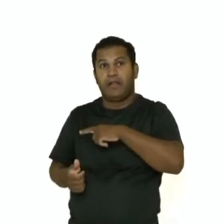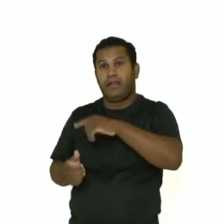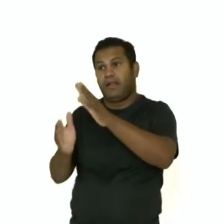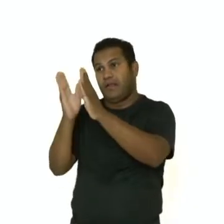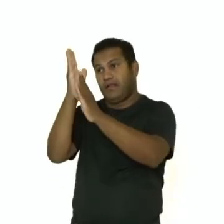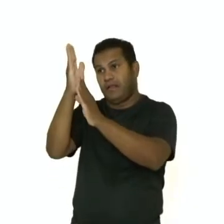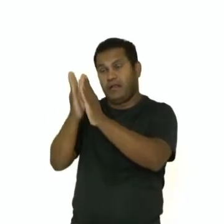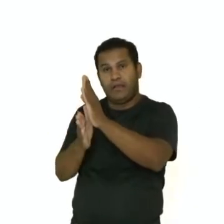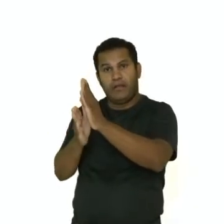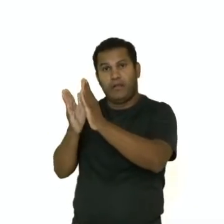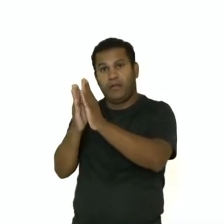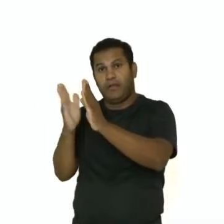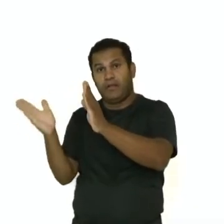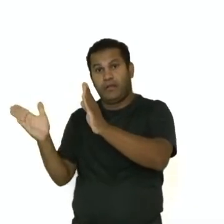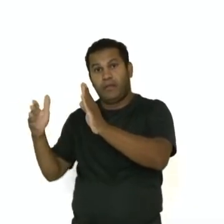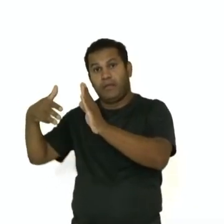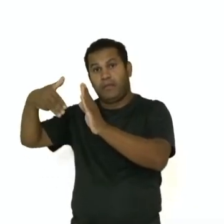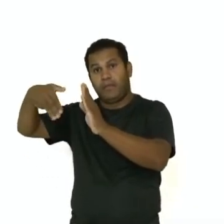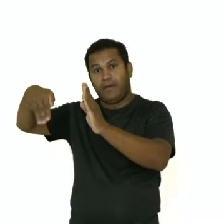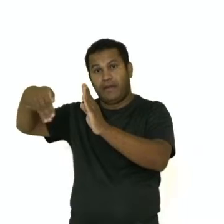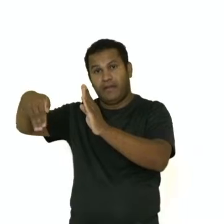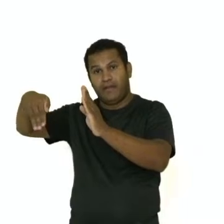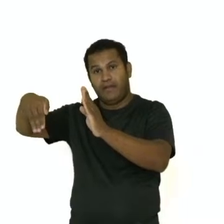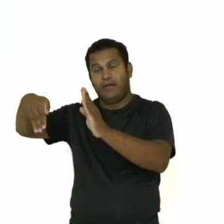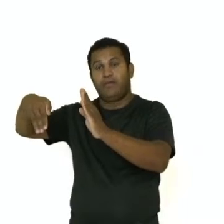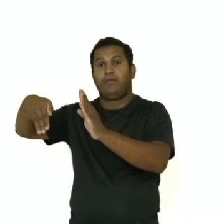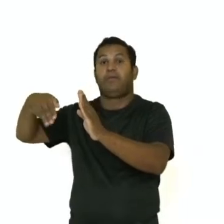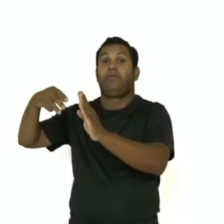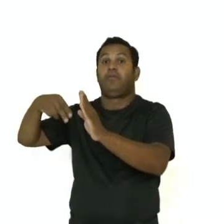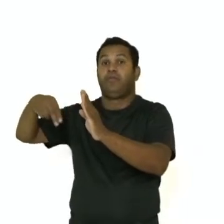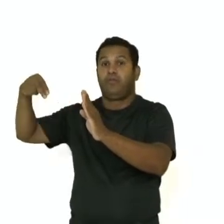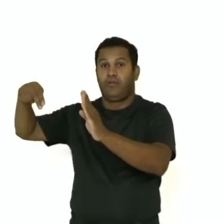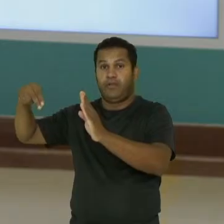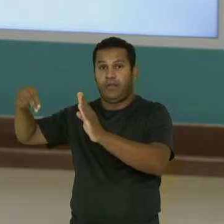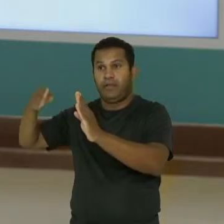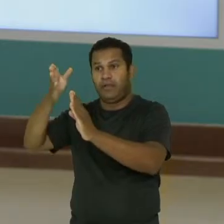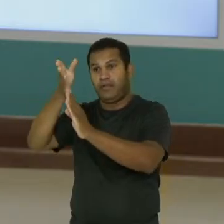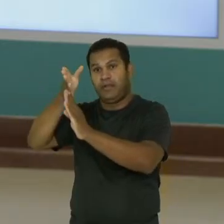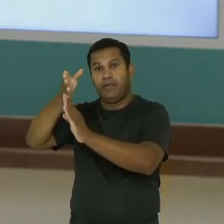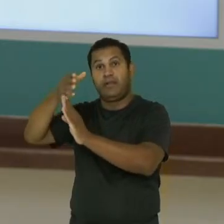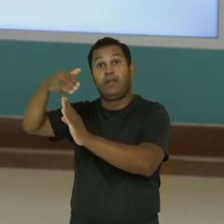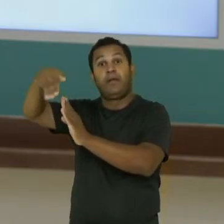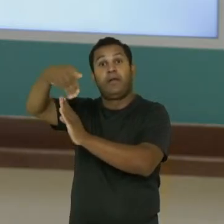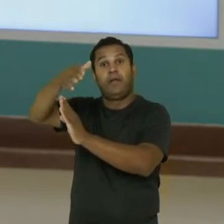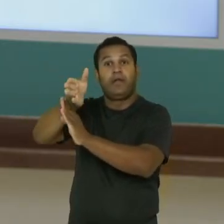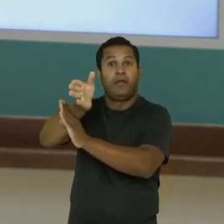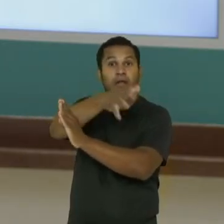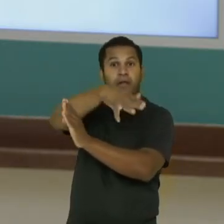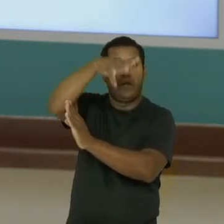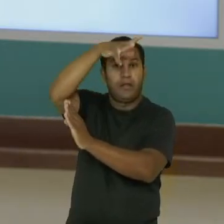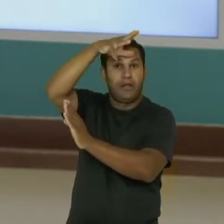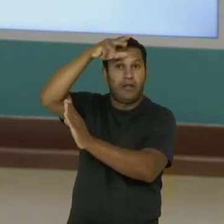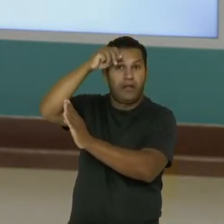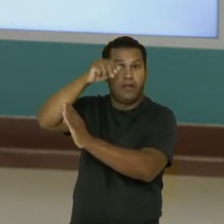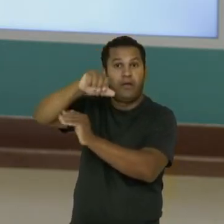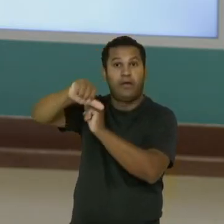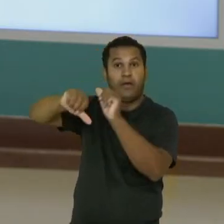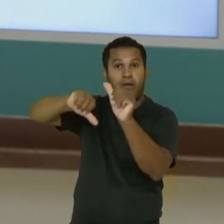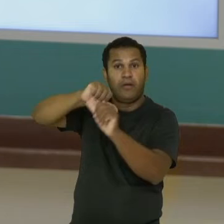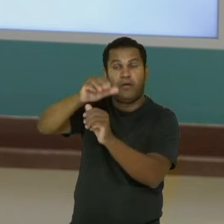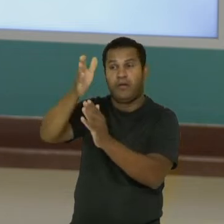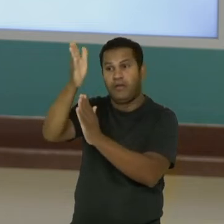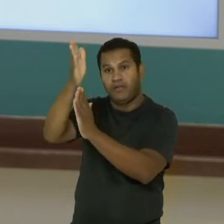complexo da Amazônia, que são os complexos regionais. Essa parte aqui é do complexo Centro-Sul. Mas